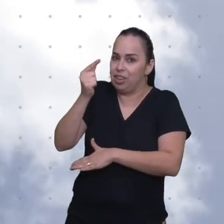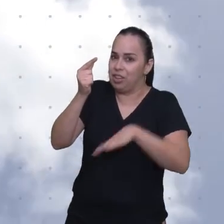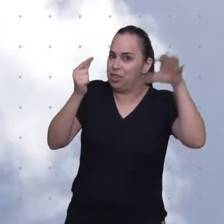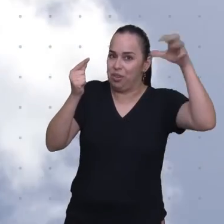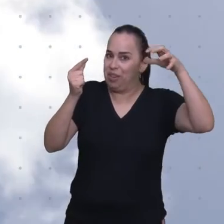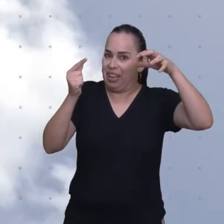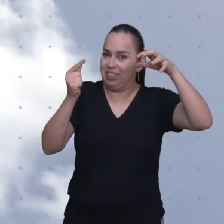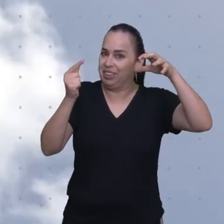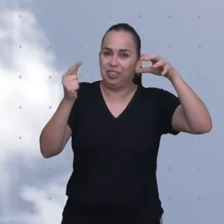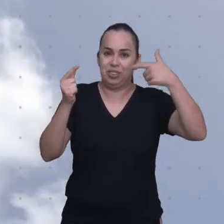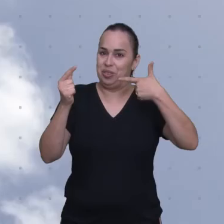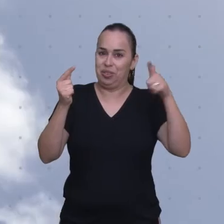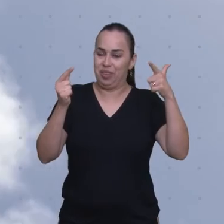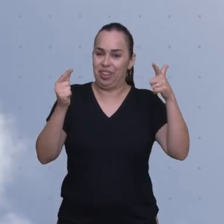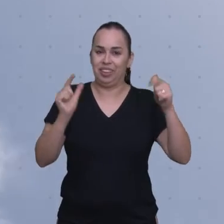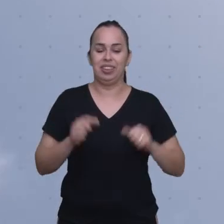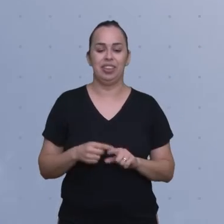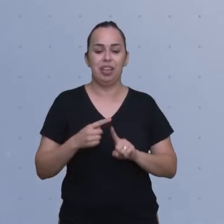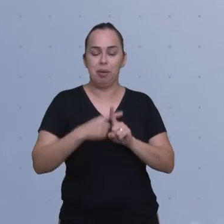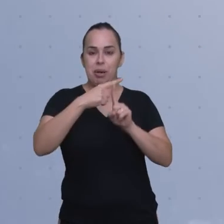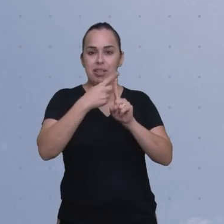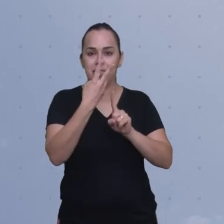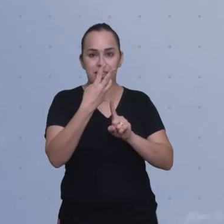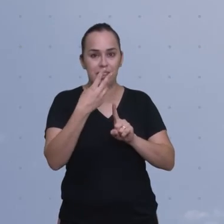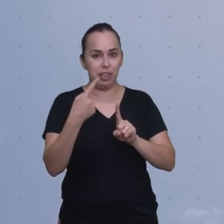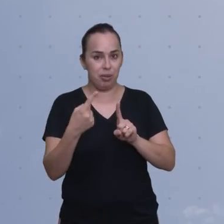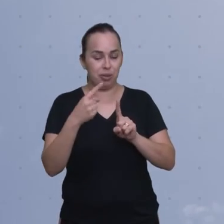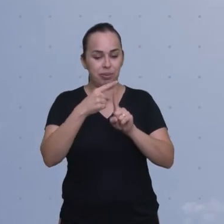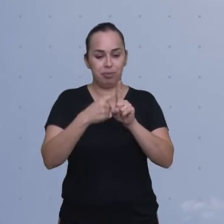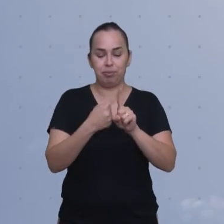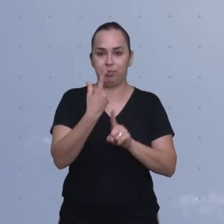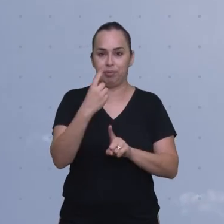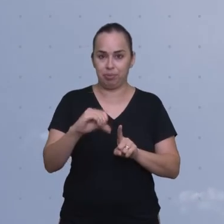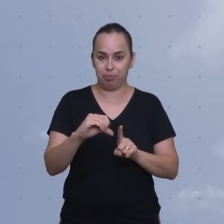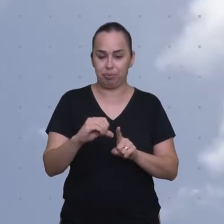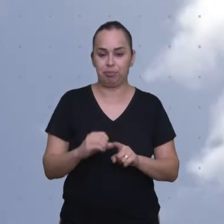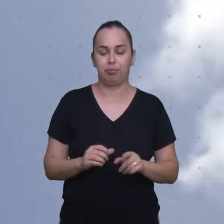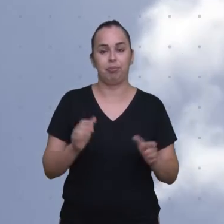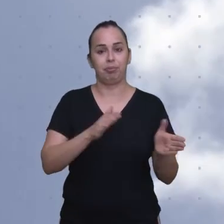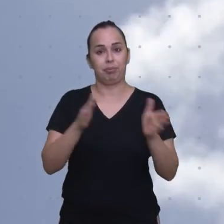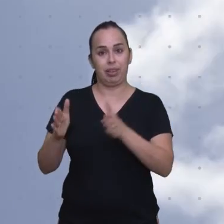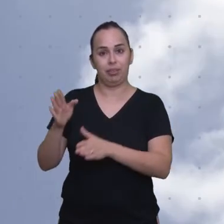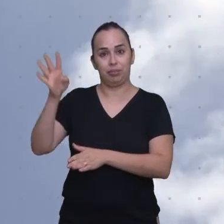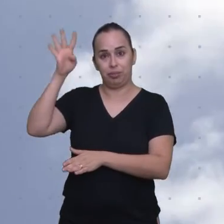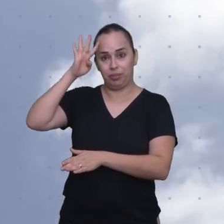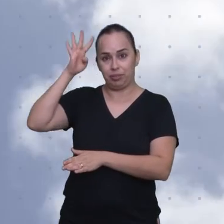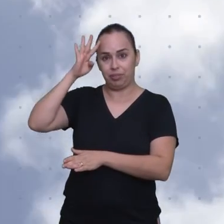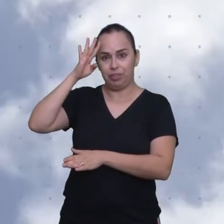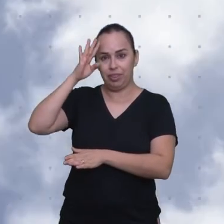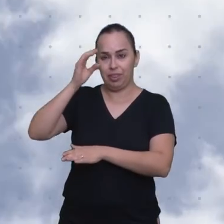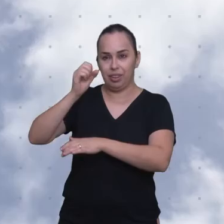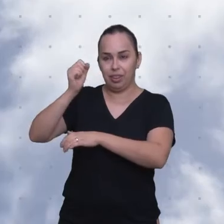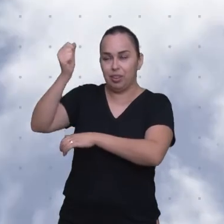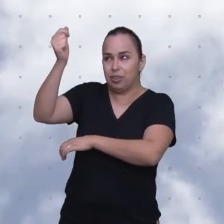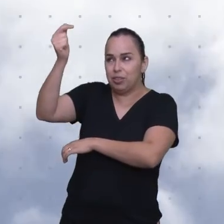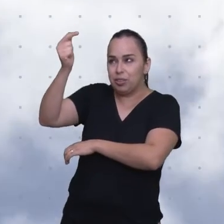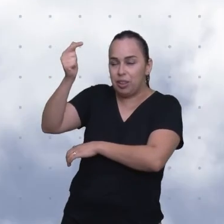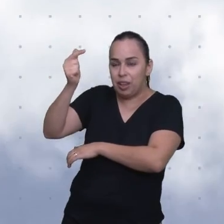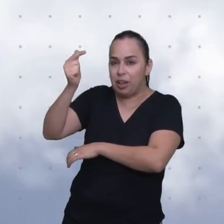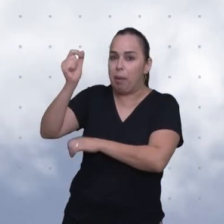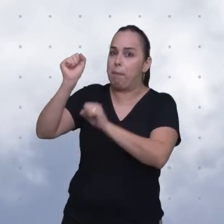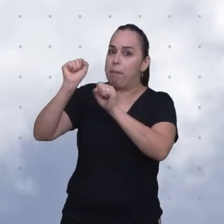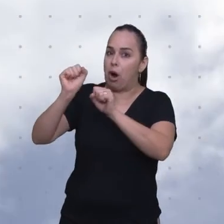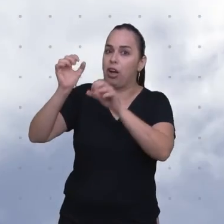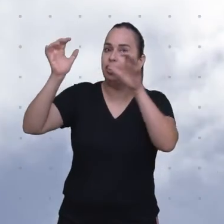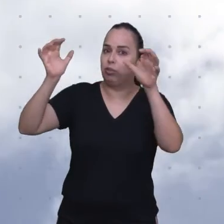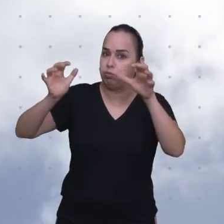deve chover. A máxima chega aos 31 graus, mínima 19. A quarta-feira amanhece ensolarada, mas com